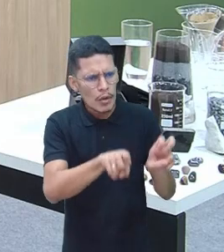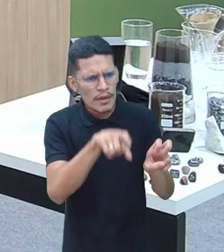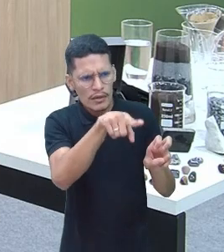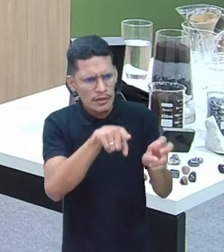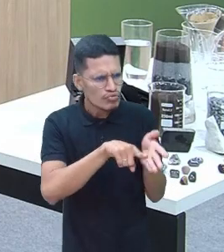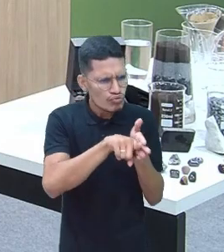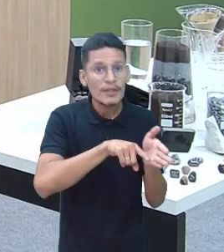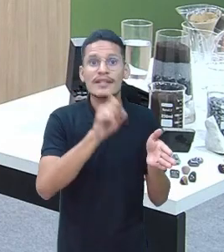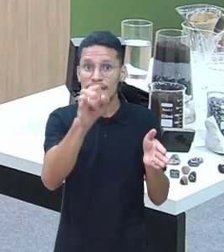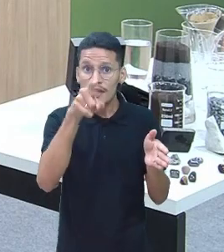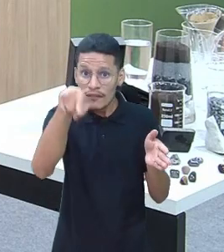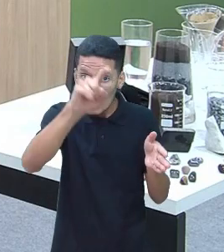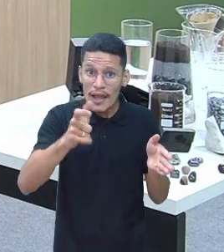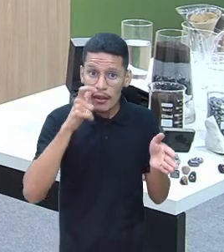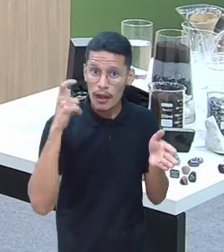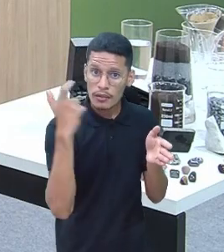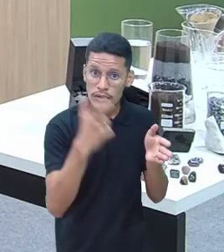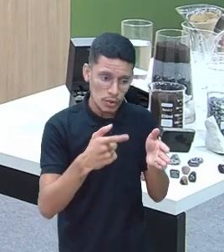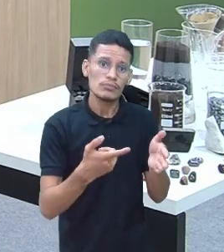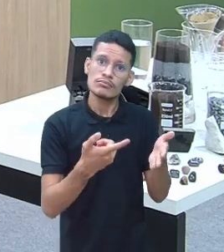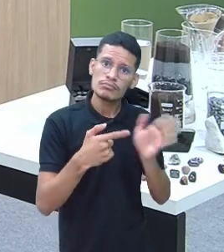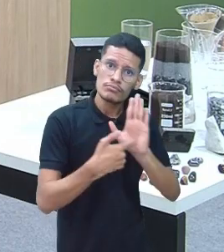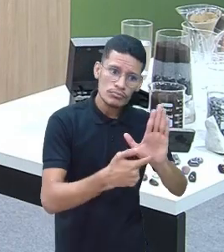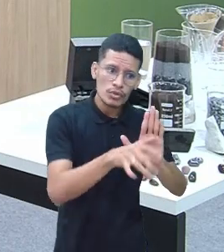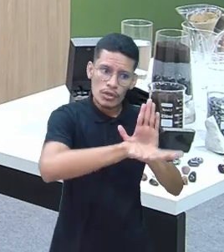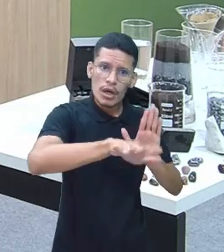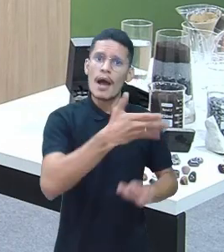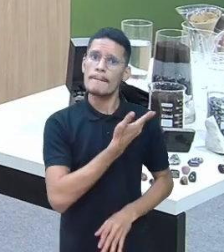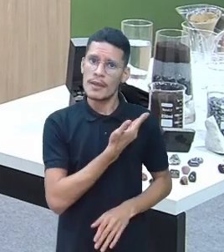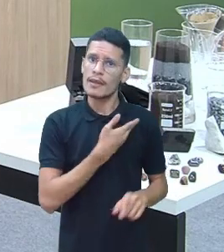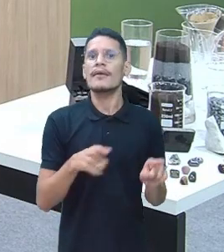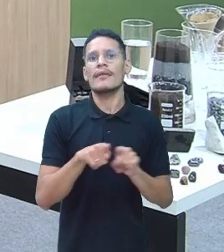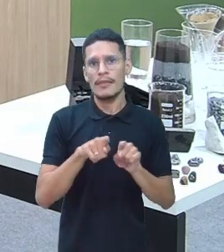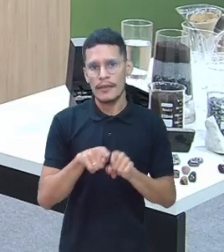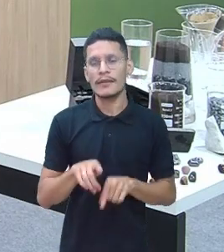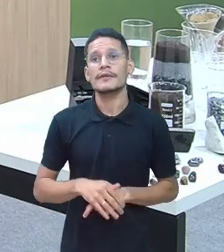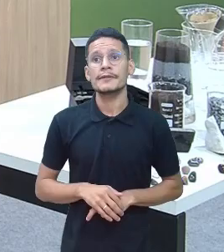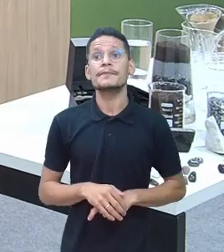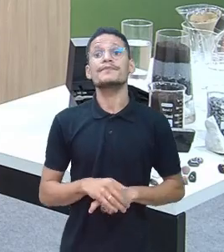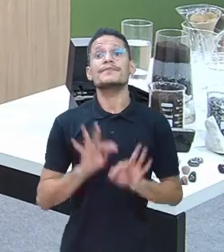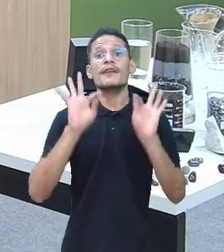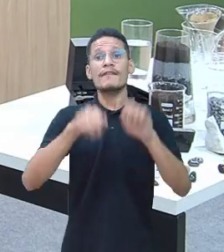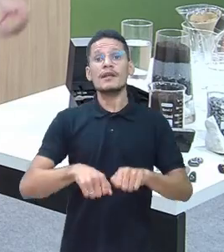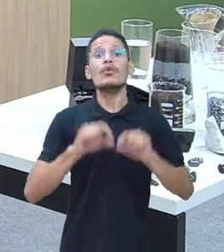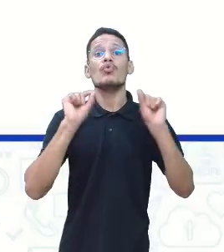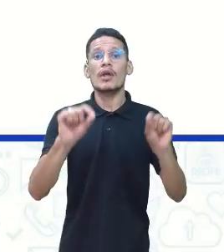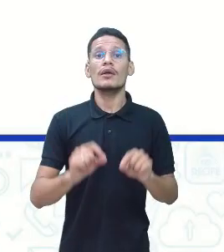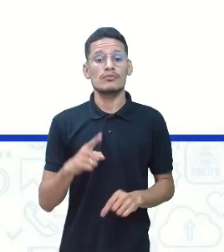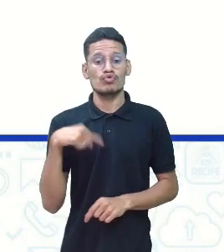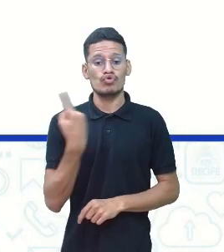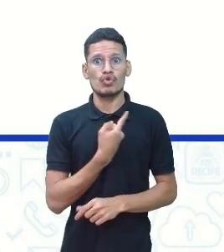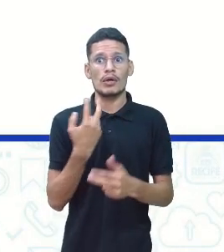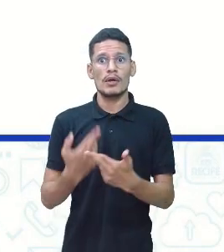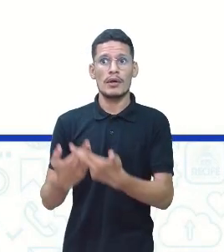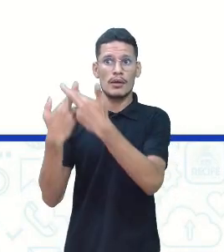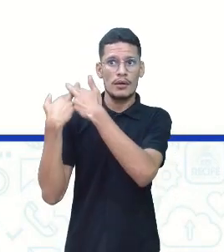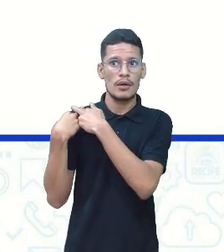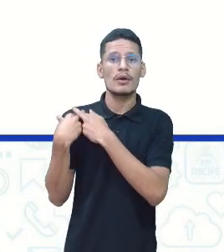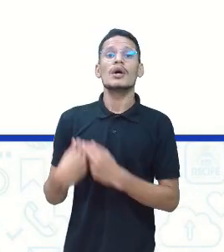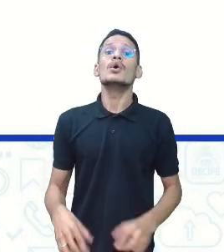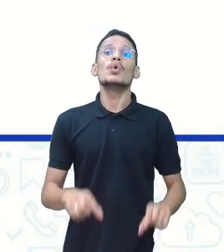você ficou interessado, leve sua curiosidade para os colegas também. E por fim, a nossa responsabilidade,